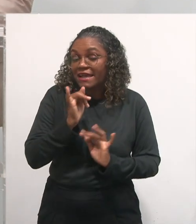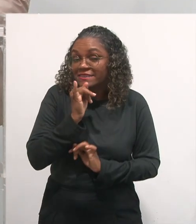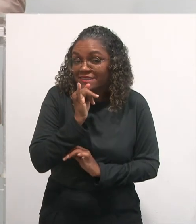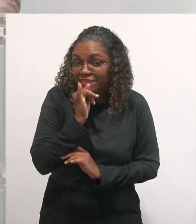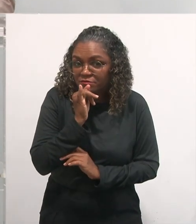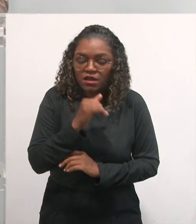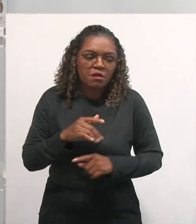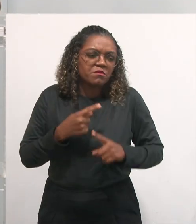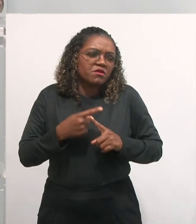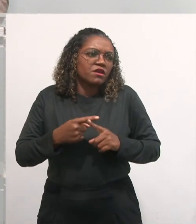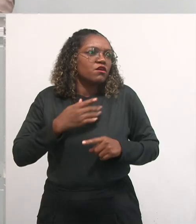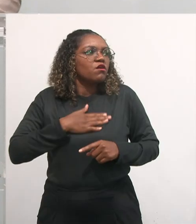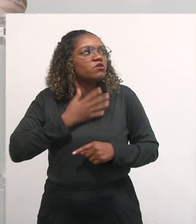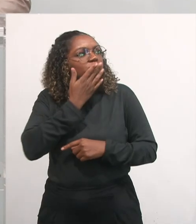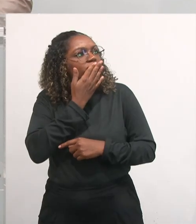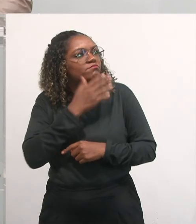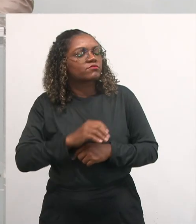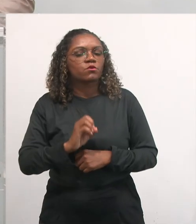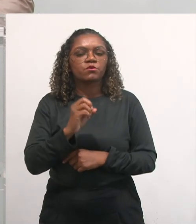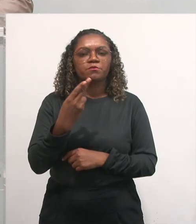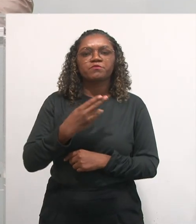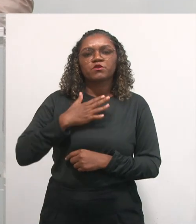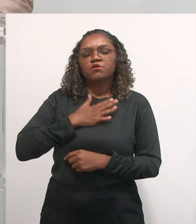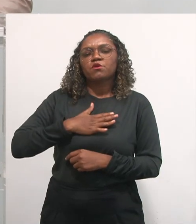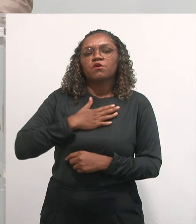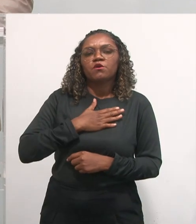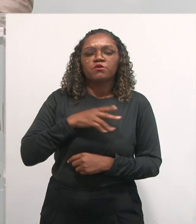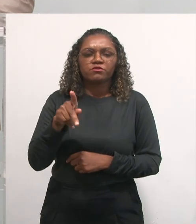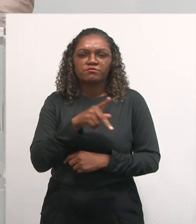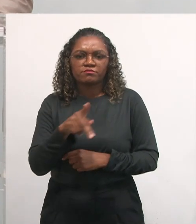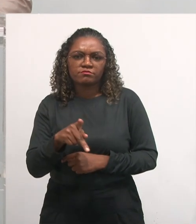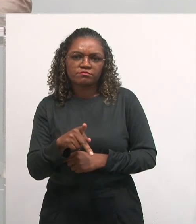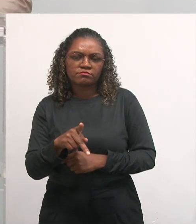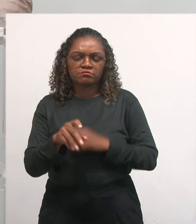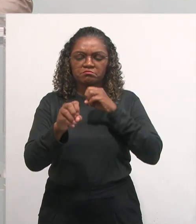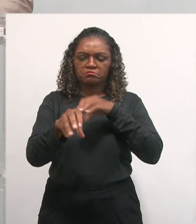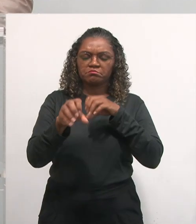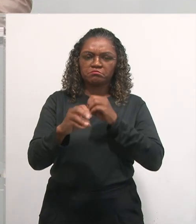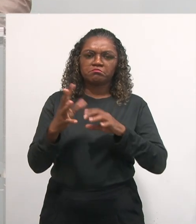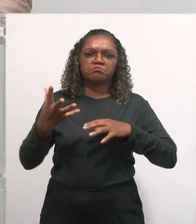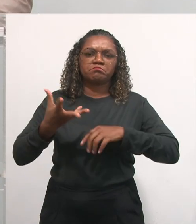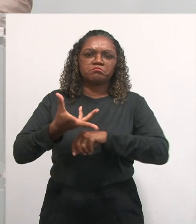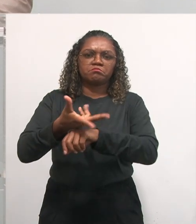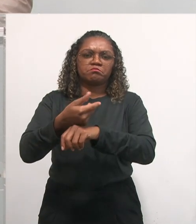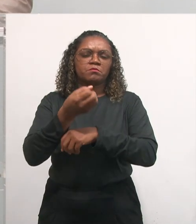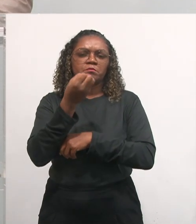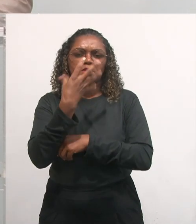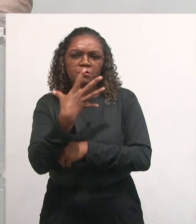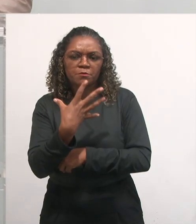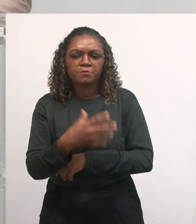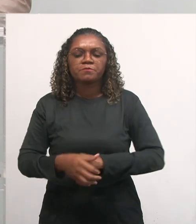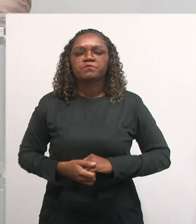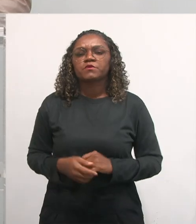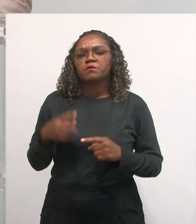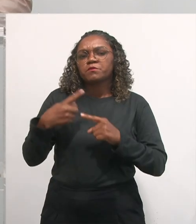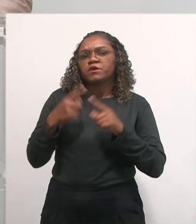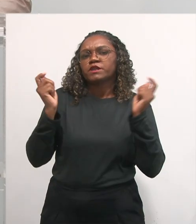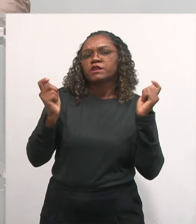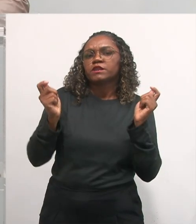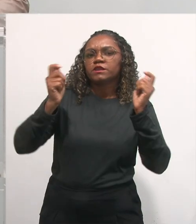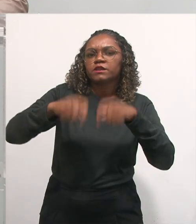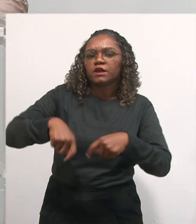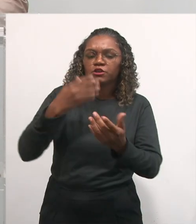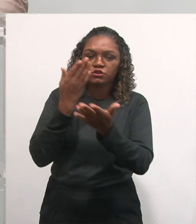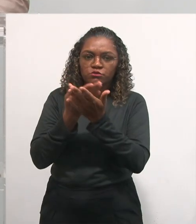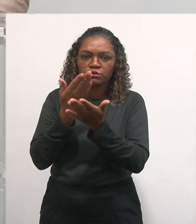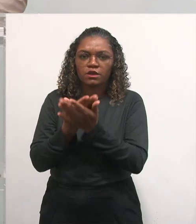professores, tem um ensino de qualidade, possibilita possibilita estudar